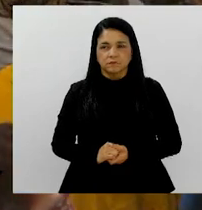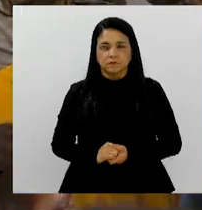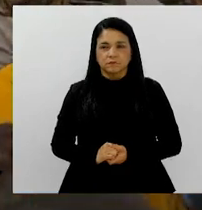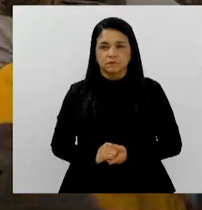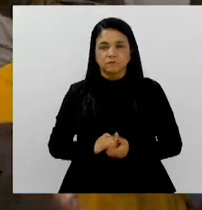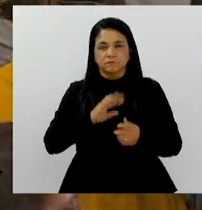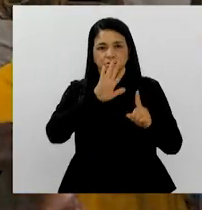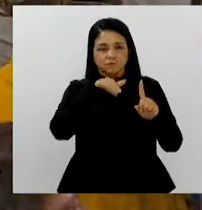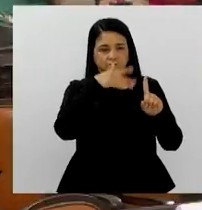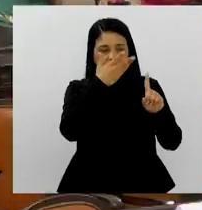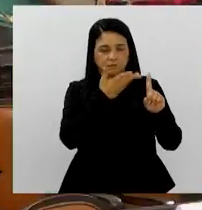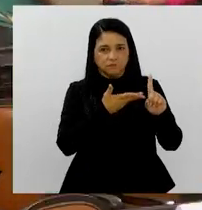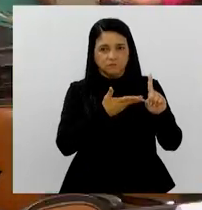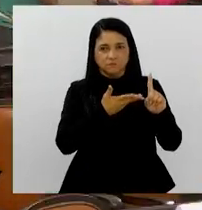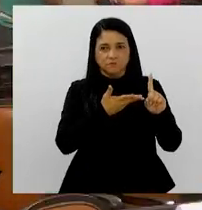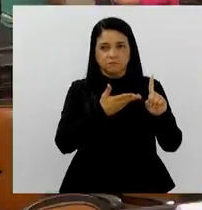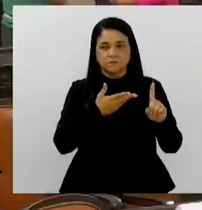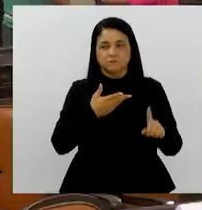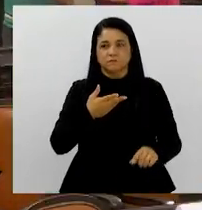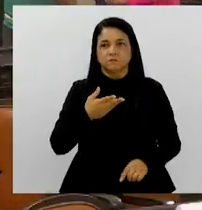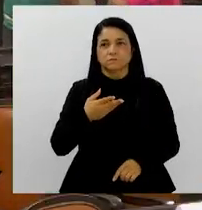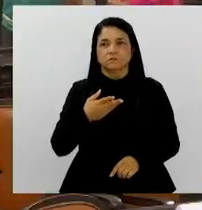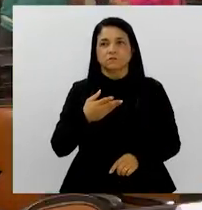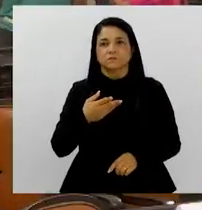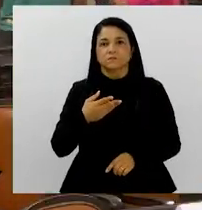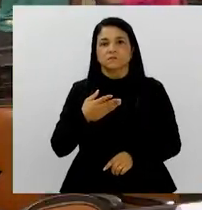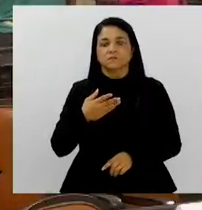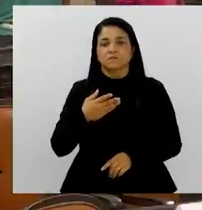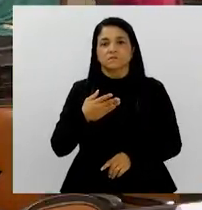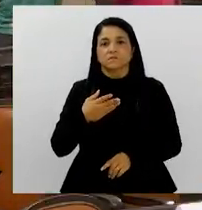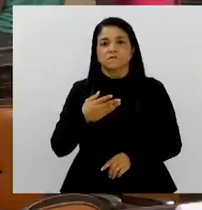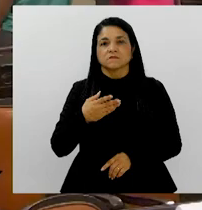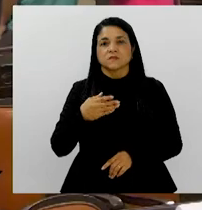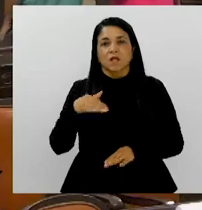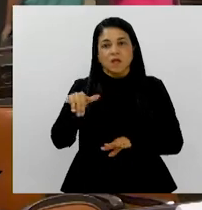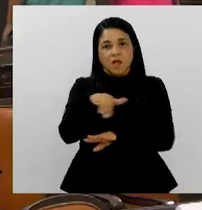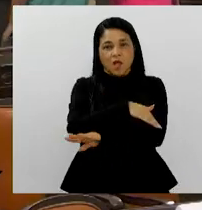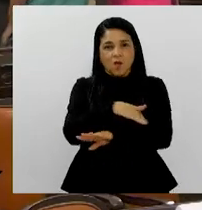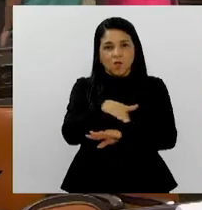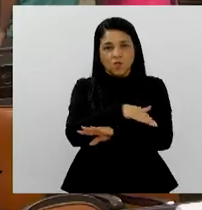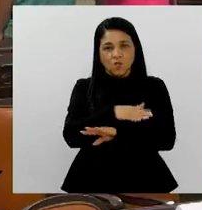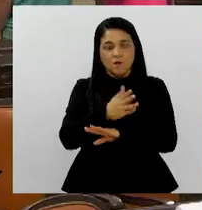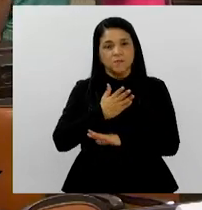Próximo agraciado, Se Essa Rua Fosse Minha.